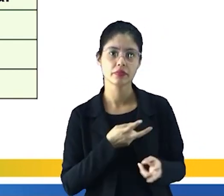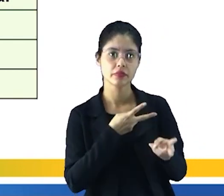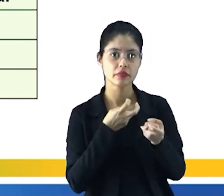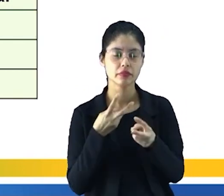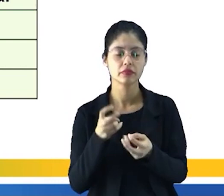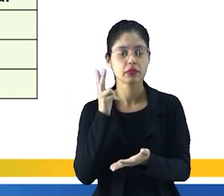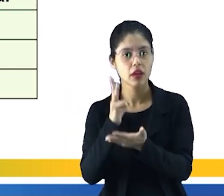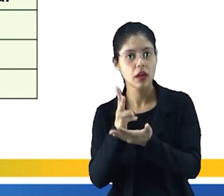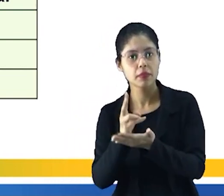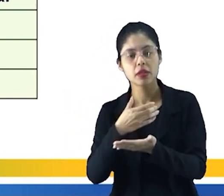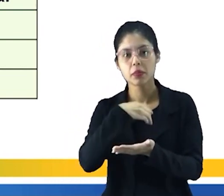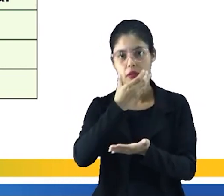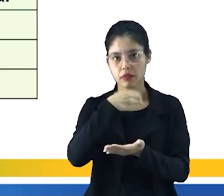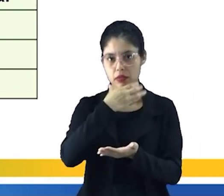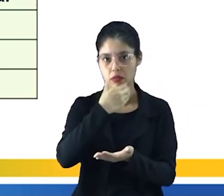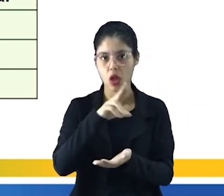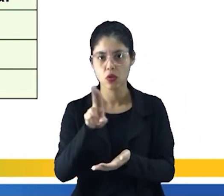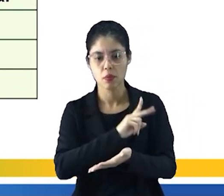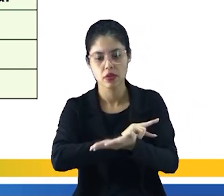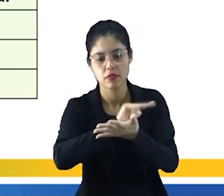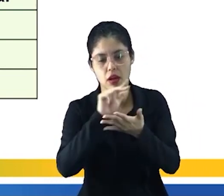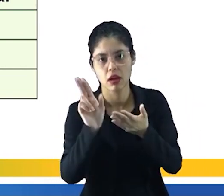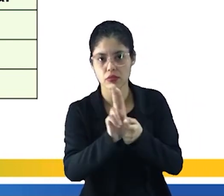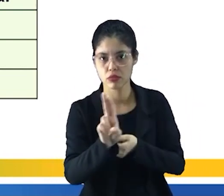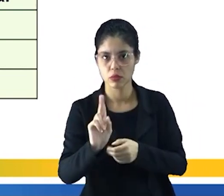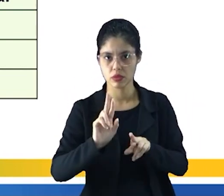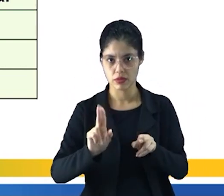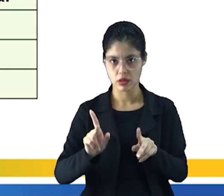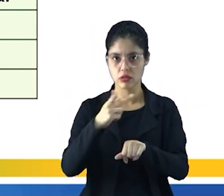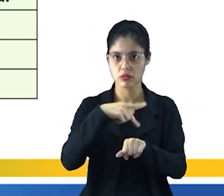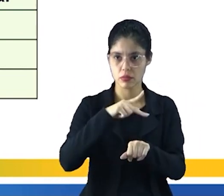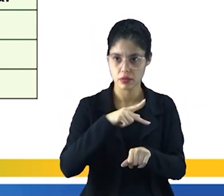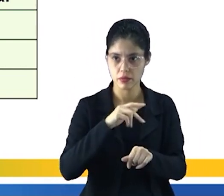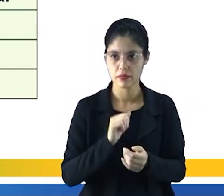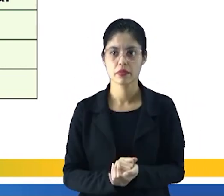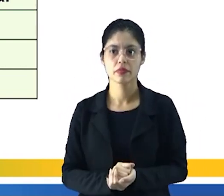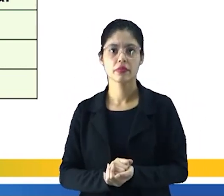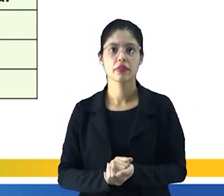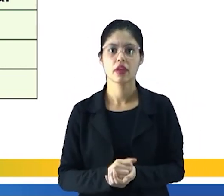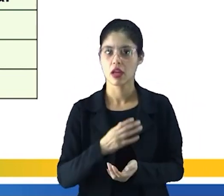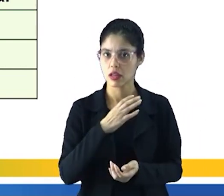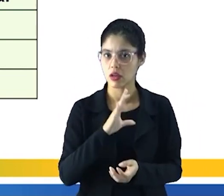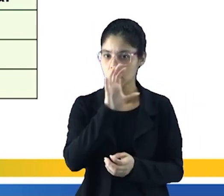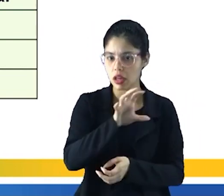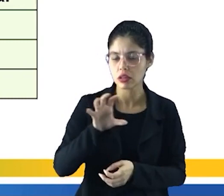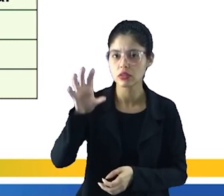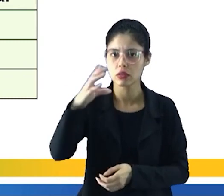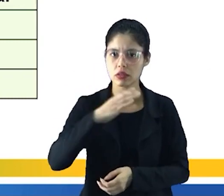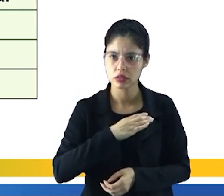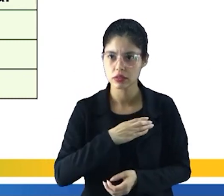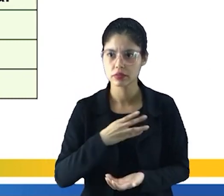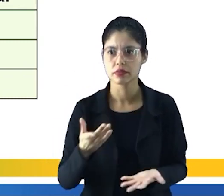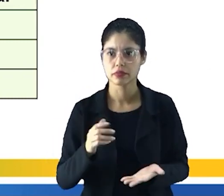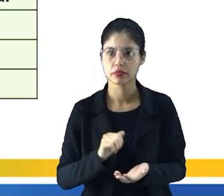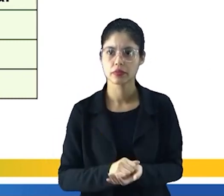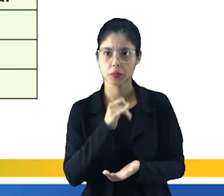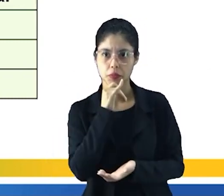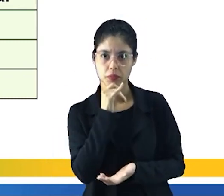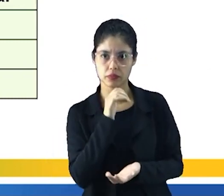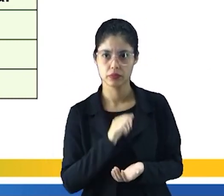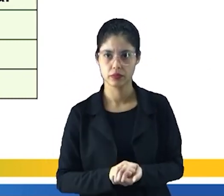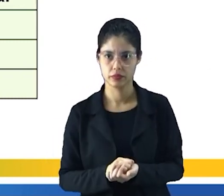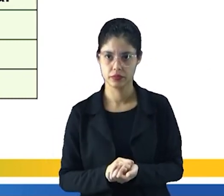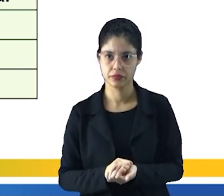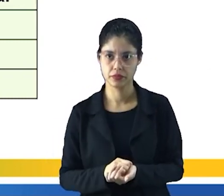observar uma mesma fruta ser nomeada de várias maneiras diferentes, dependendo da região, né? Por exemplo, nós